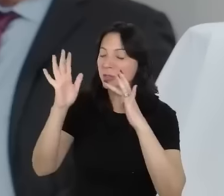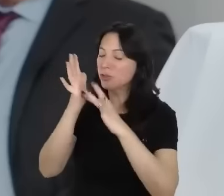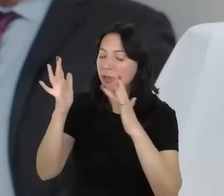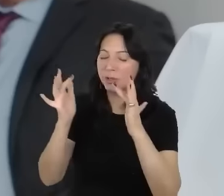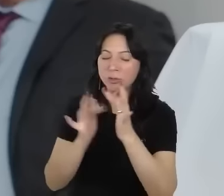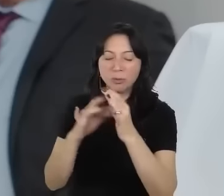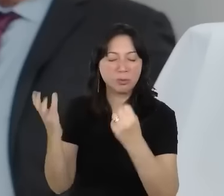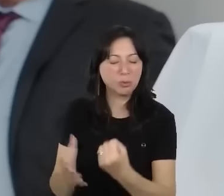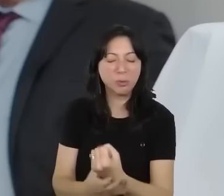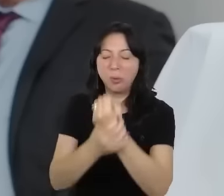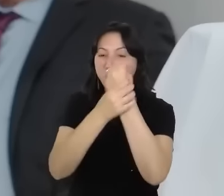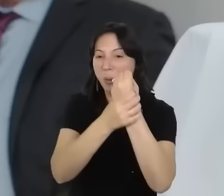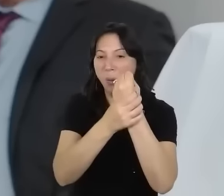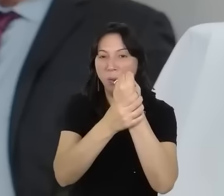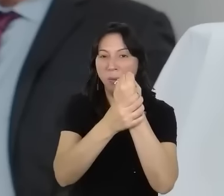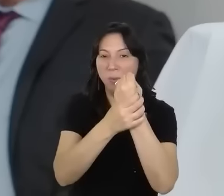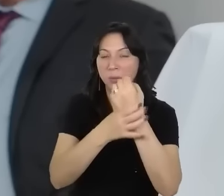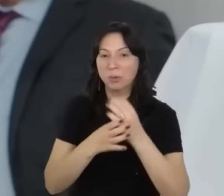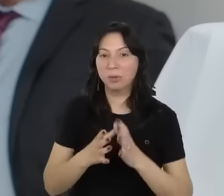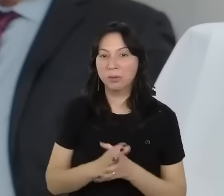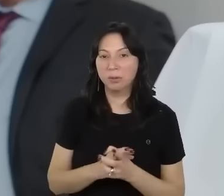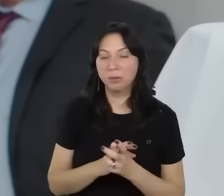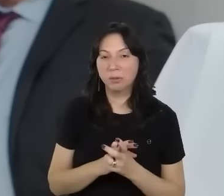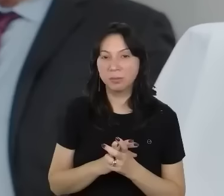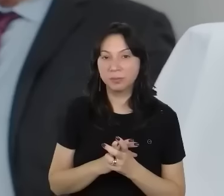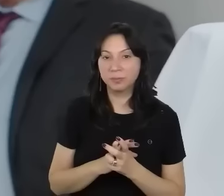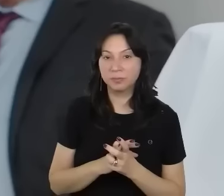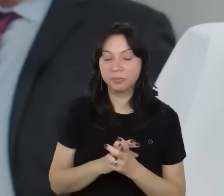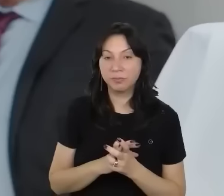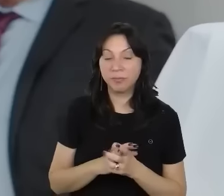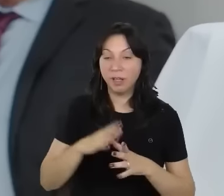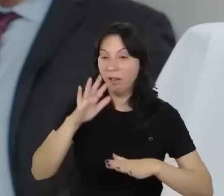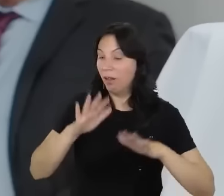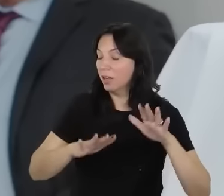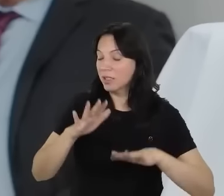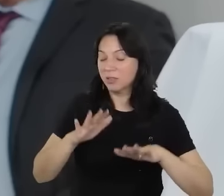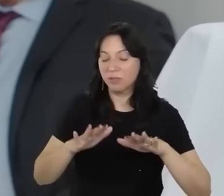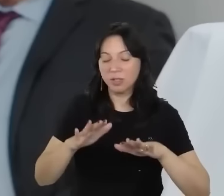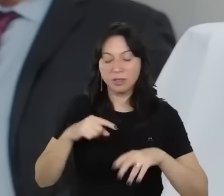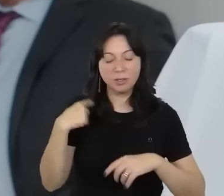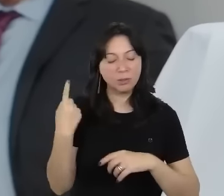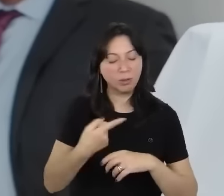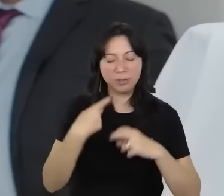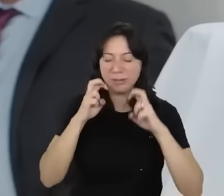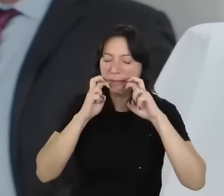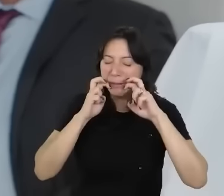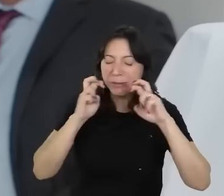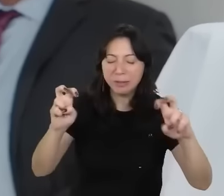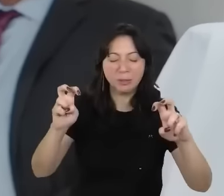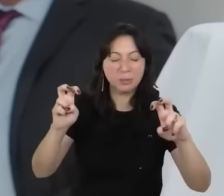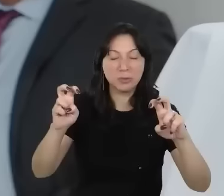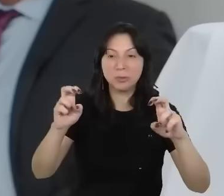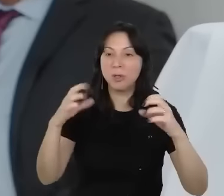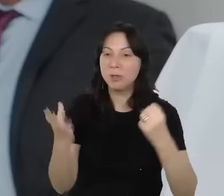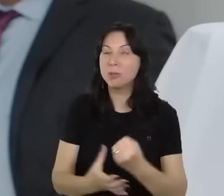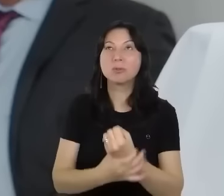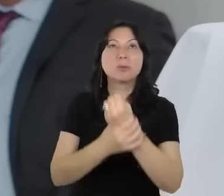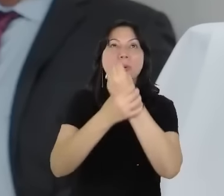socorro socorro tem hora que você só pode gritar por socorro